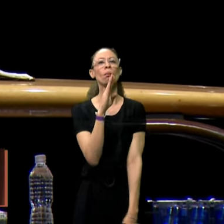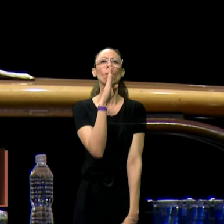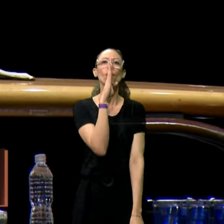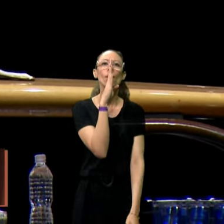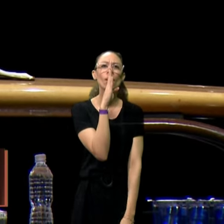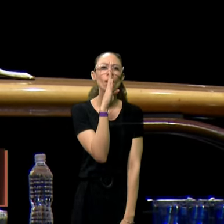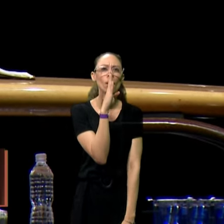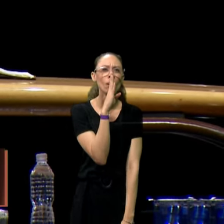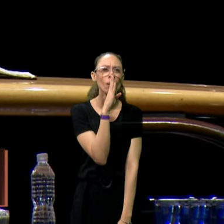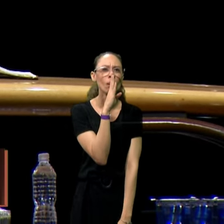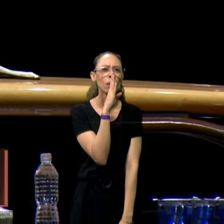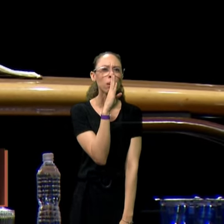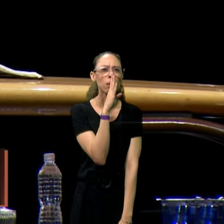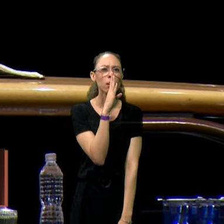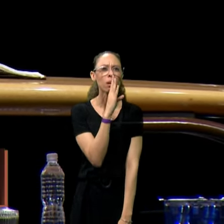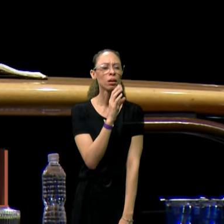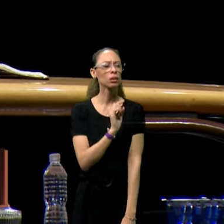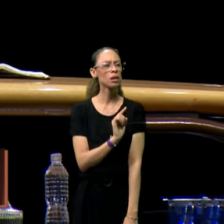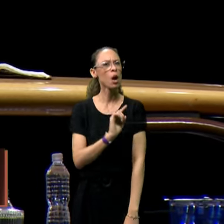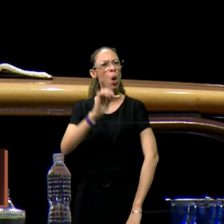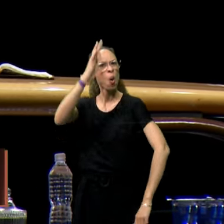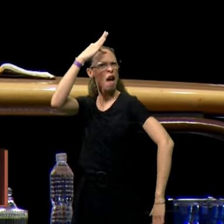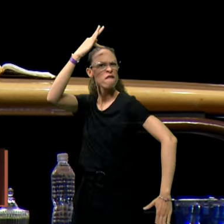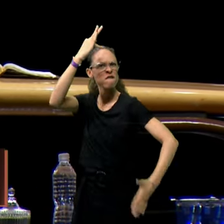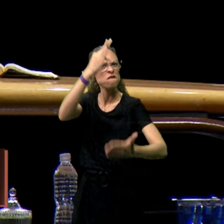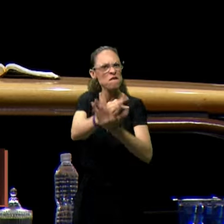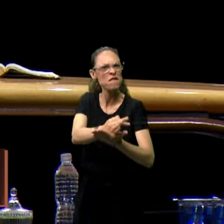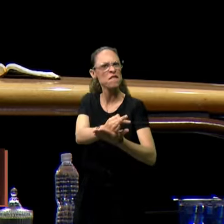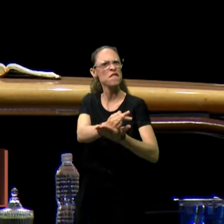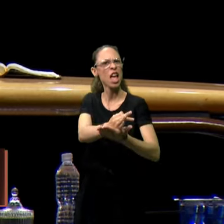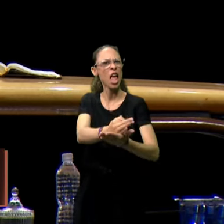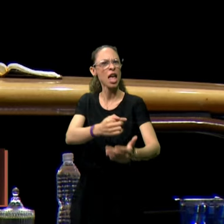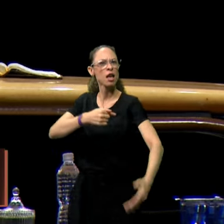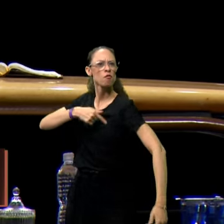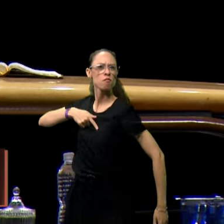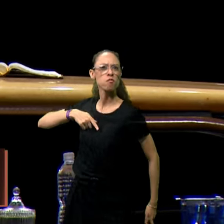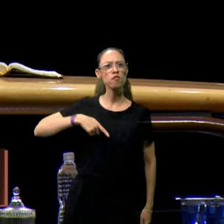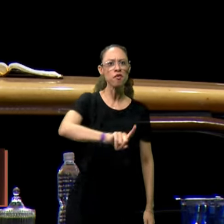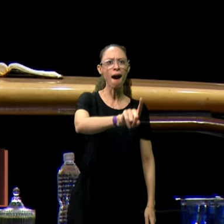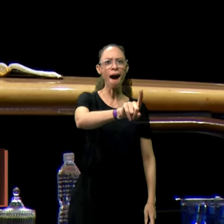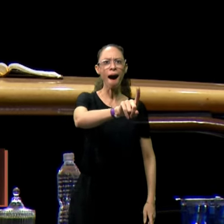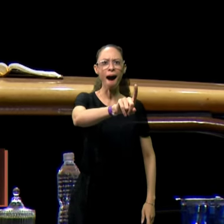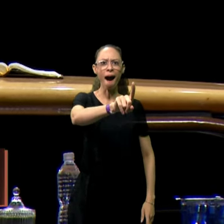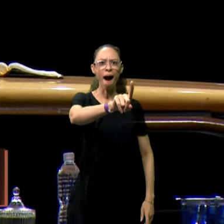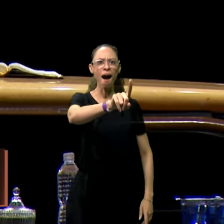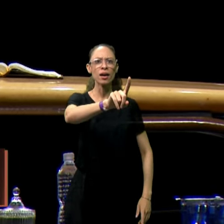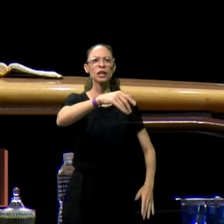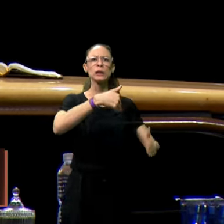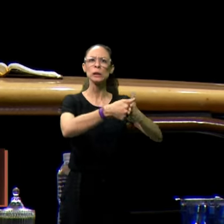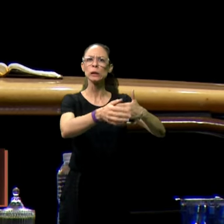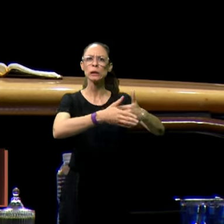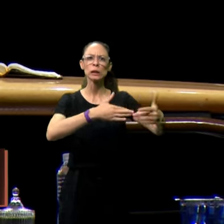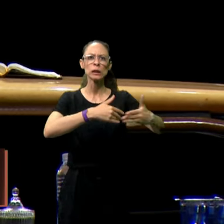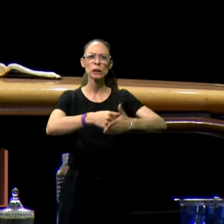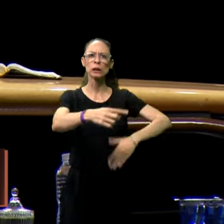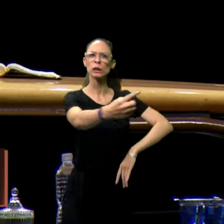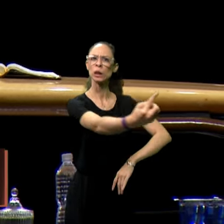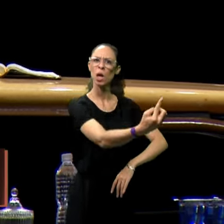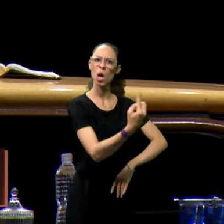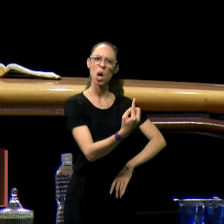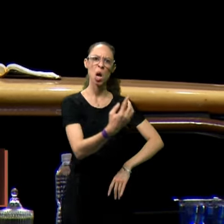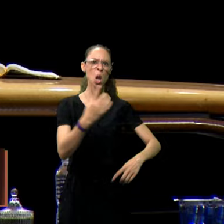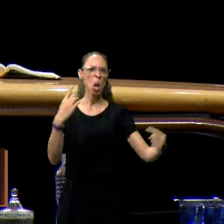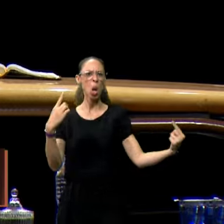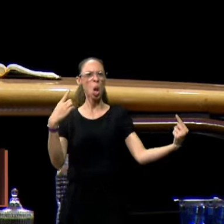silêncio puxar o espírito de fé, fechar os olhos e caminhar em frente, independente do que te digo, independente